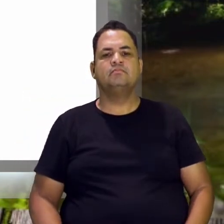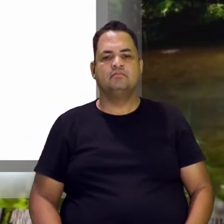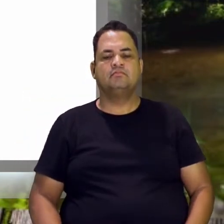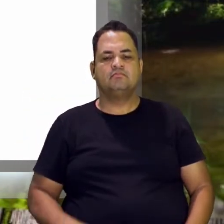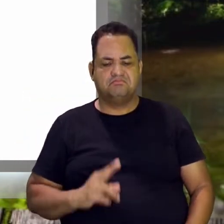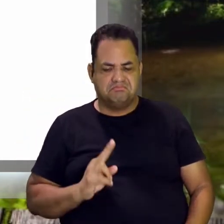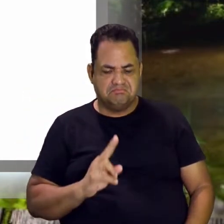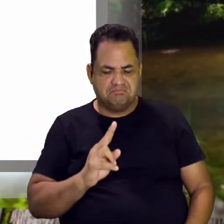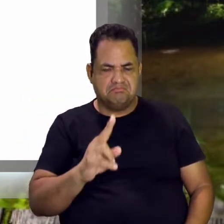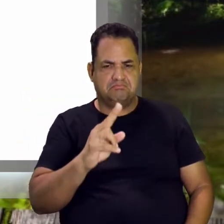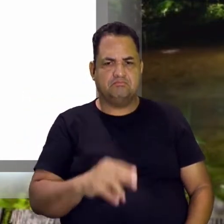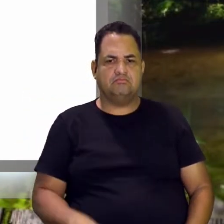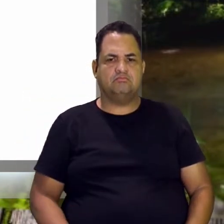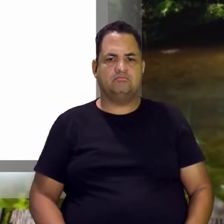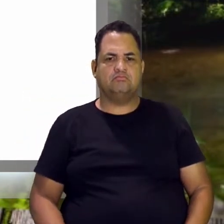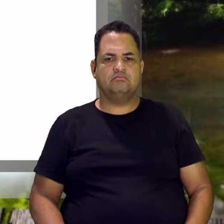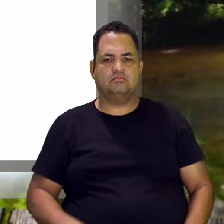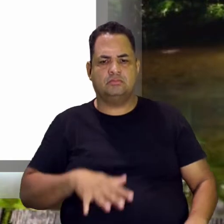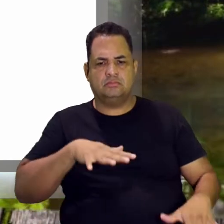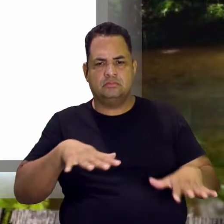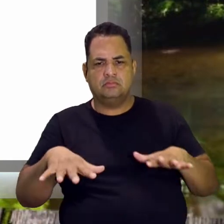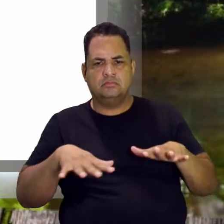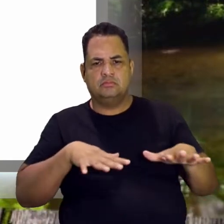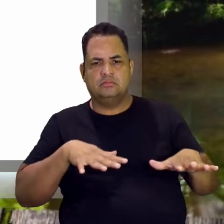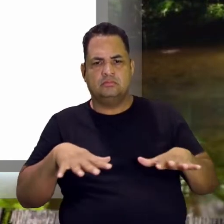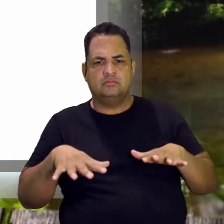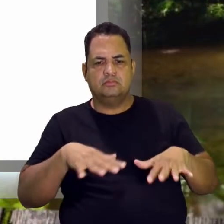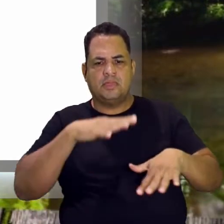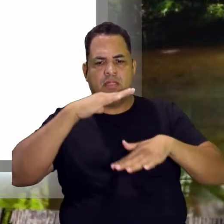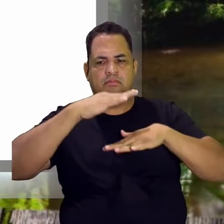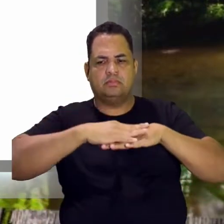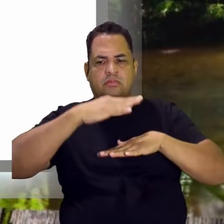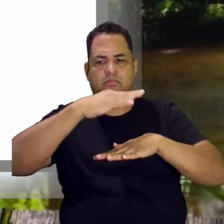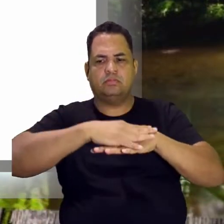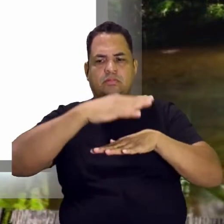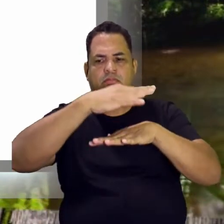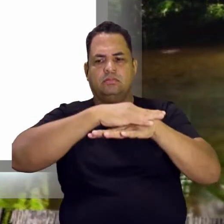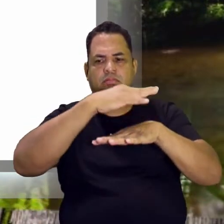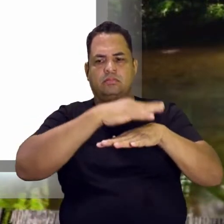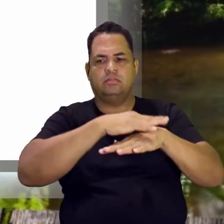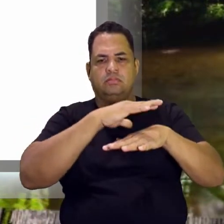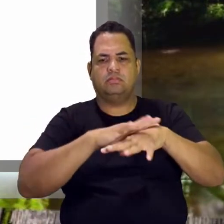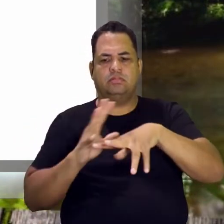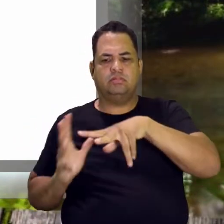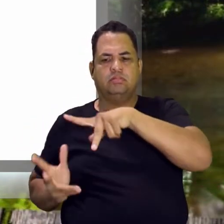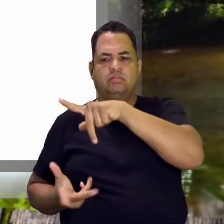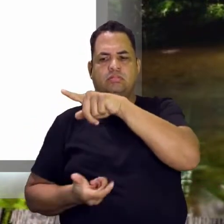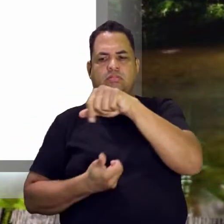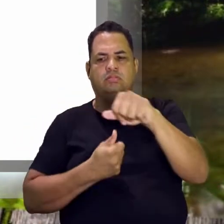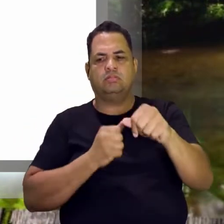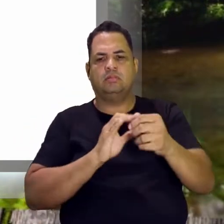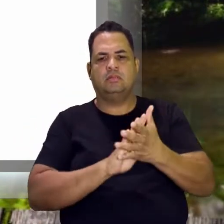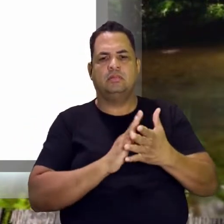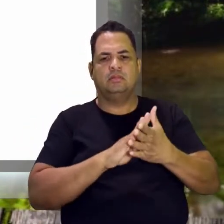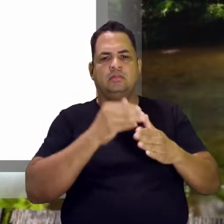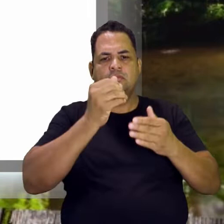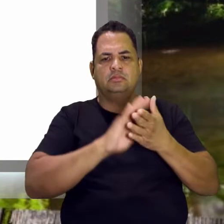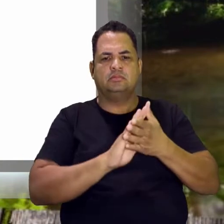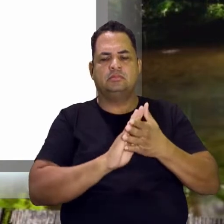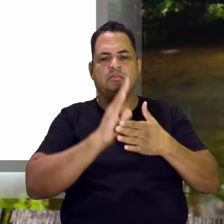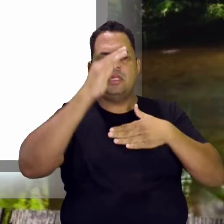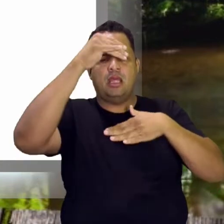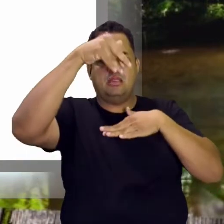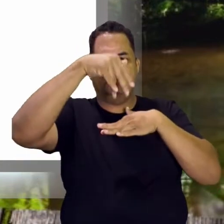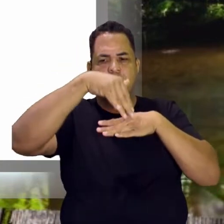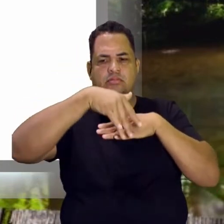Ainda. Os movimentos das placas tectônicas, esses deslizamentos,